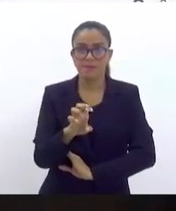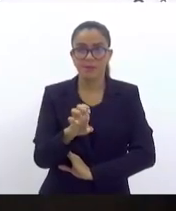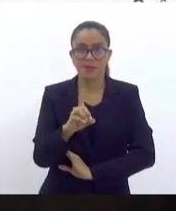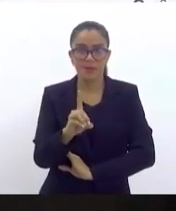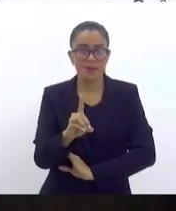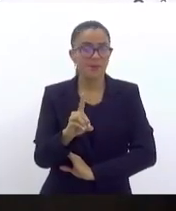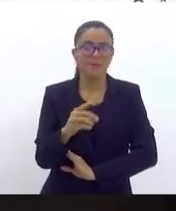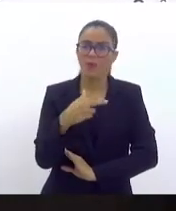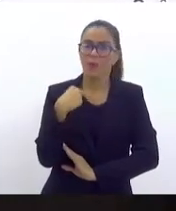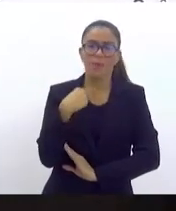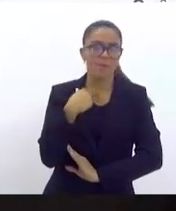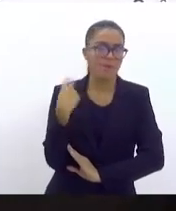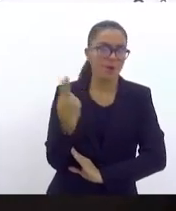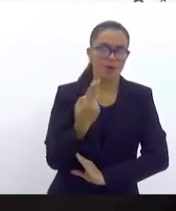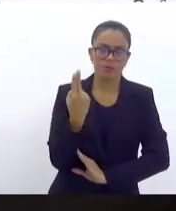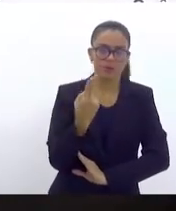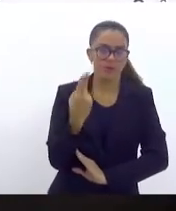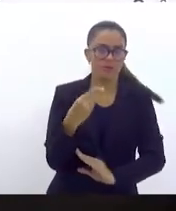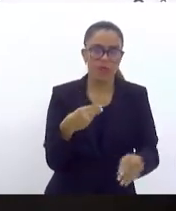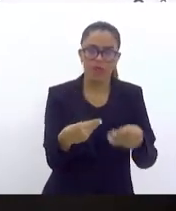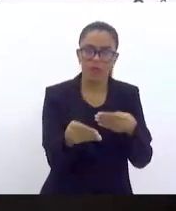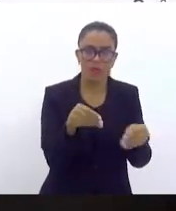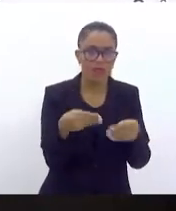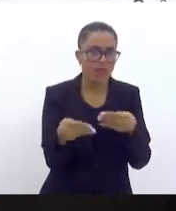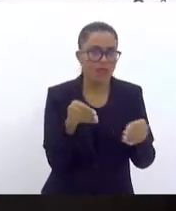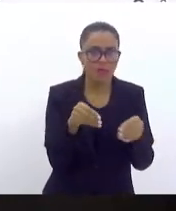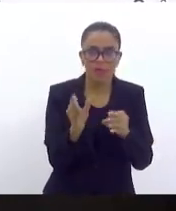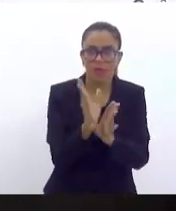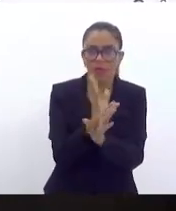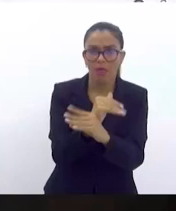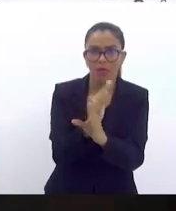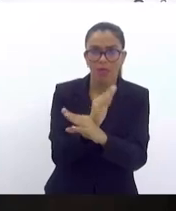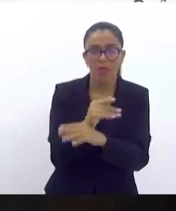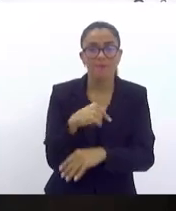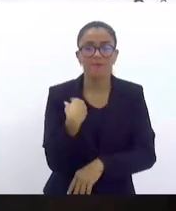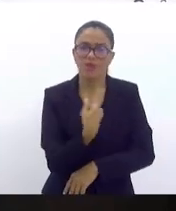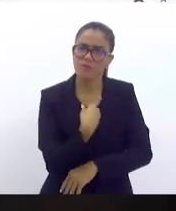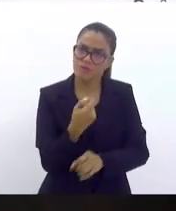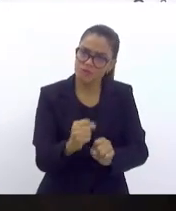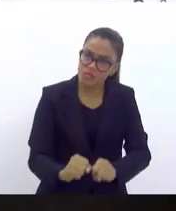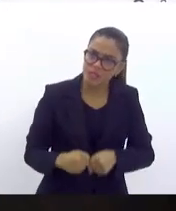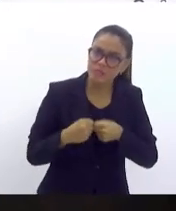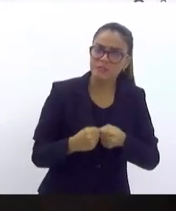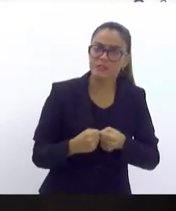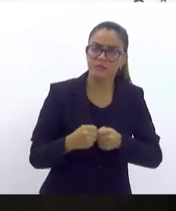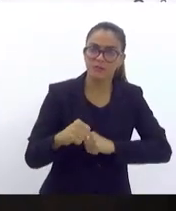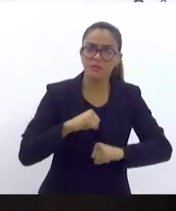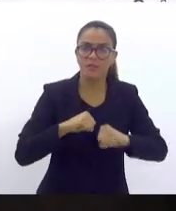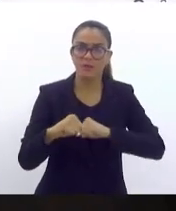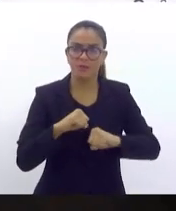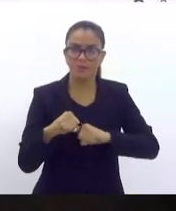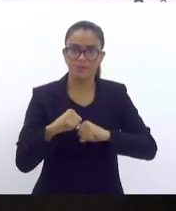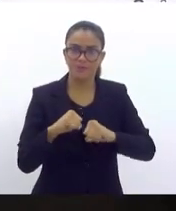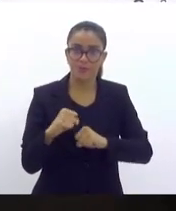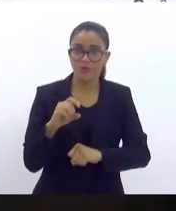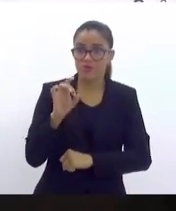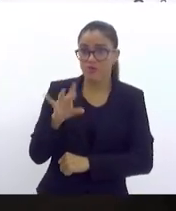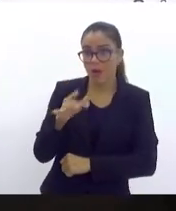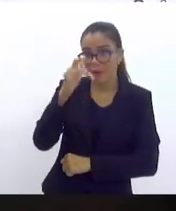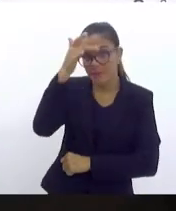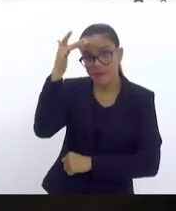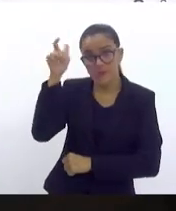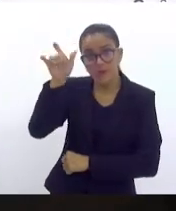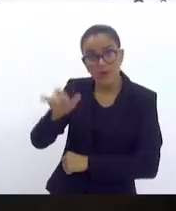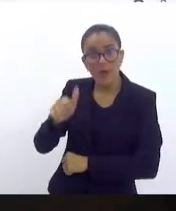afrouxar precisamos a cada dia fortalecer essa luta porque só quem é mãe